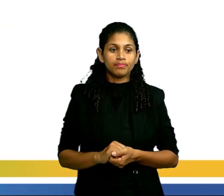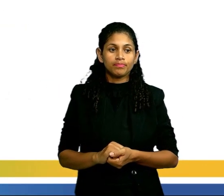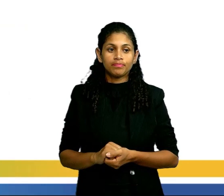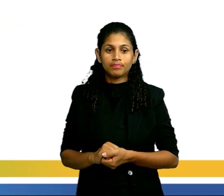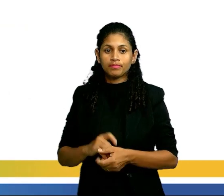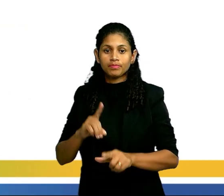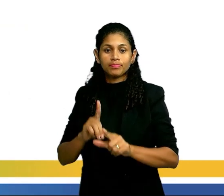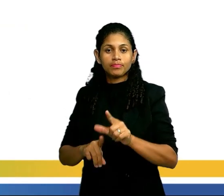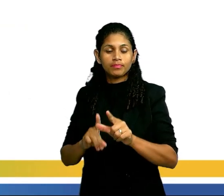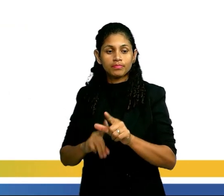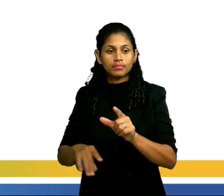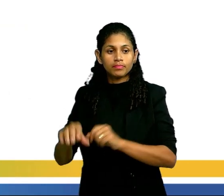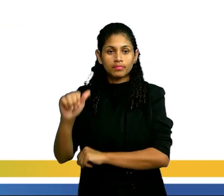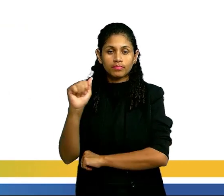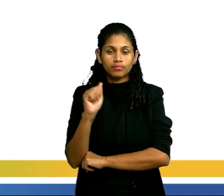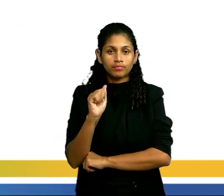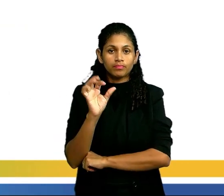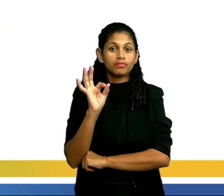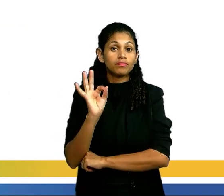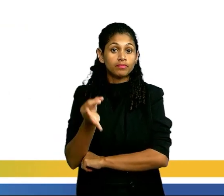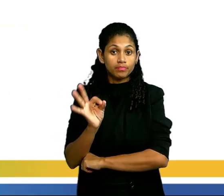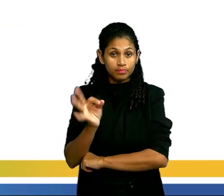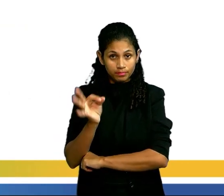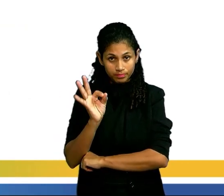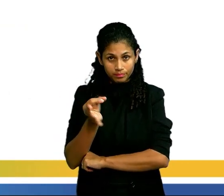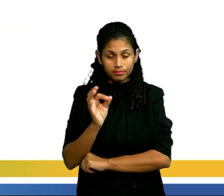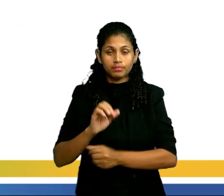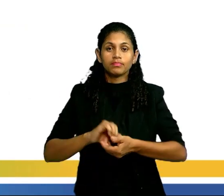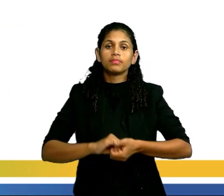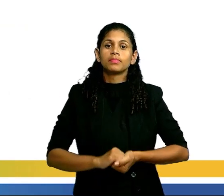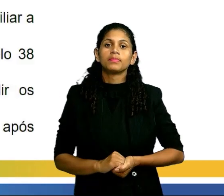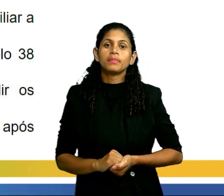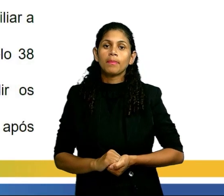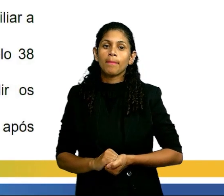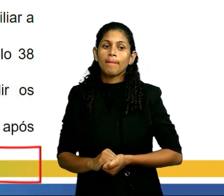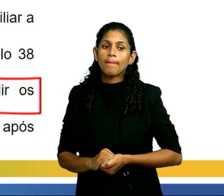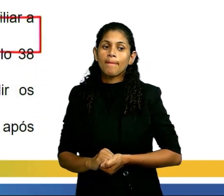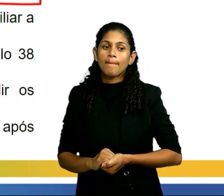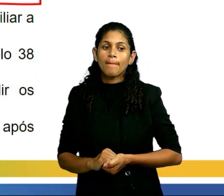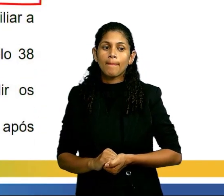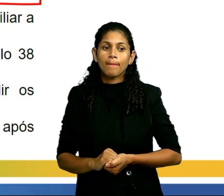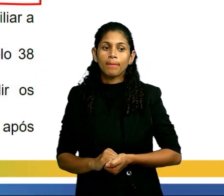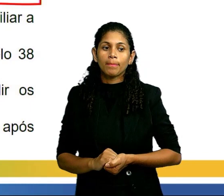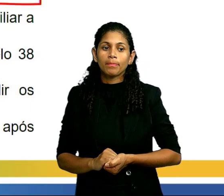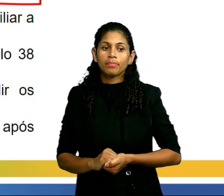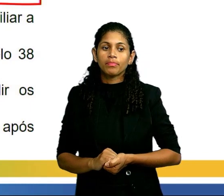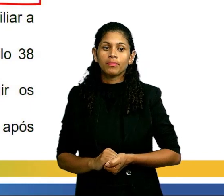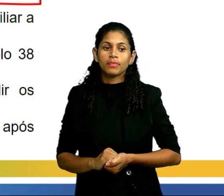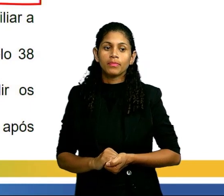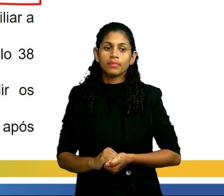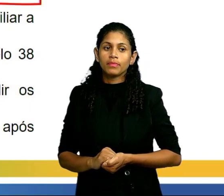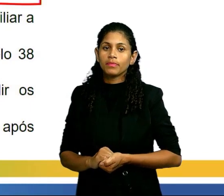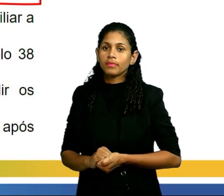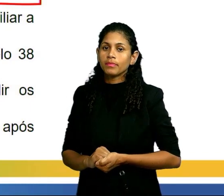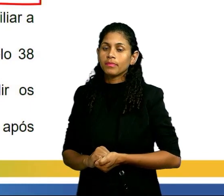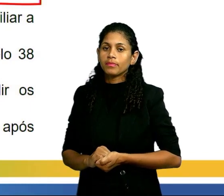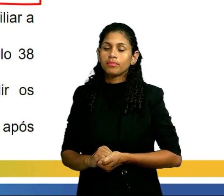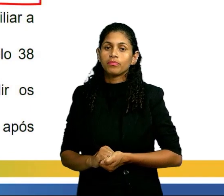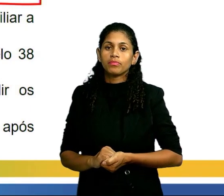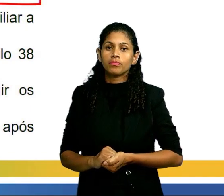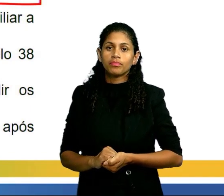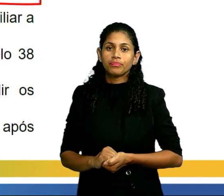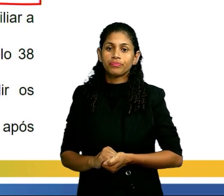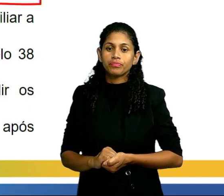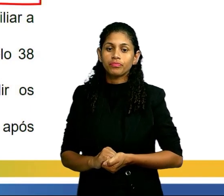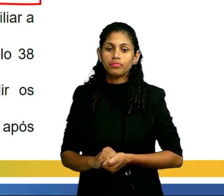Logo, nós temos aí a letra A como nosso gabarito, né? Opa, perdão. A letra A como nosso gabarito, o avanço